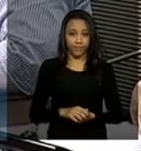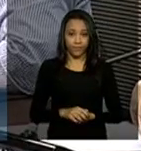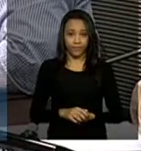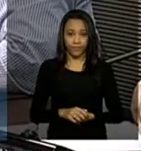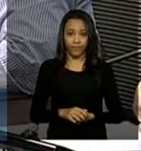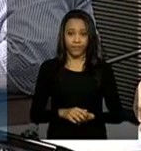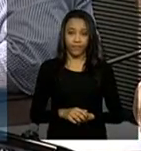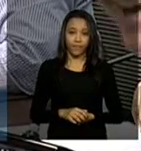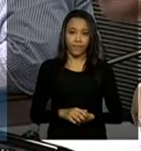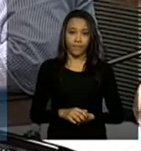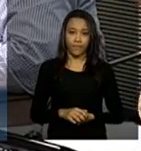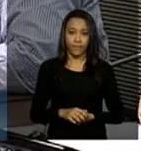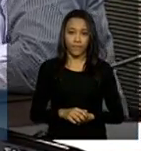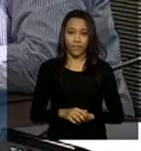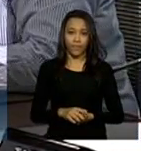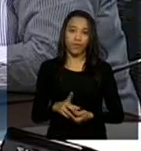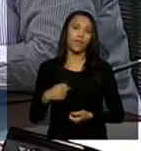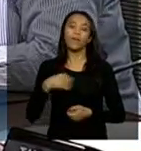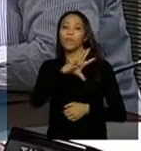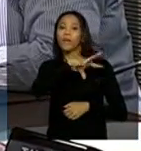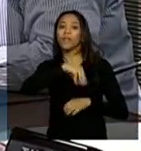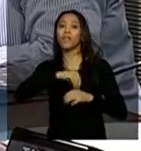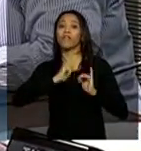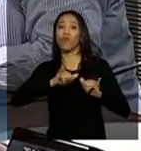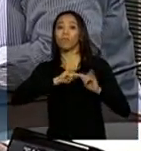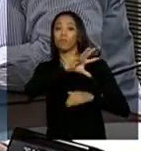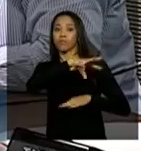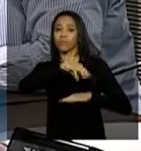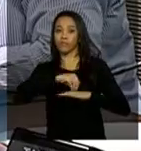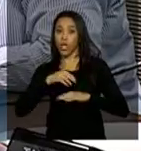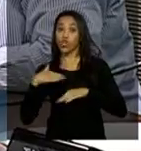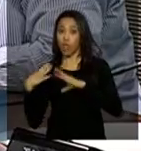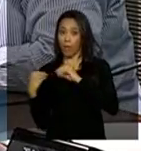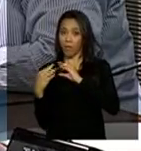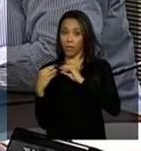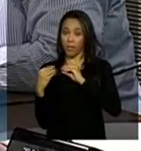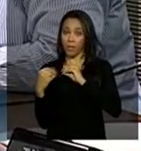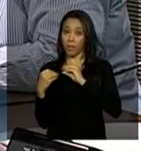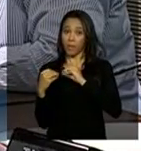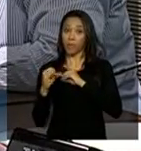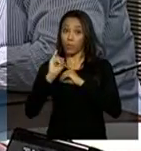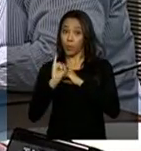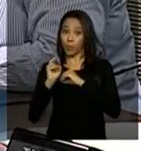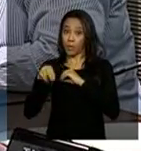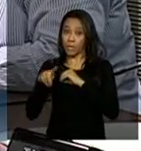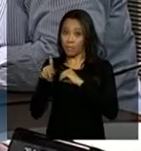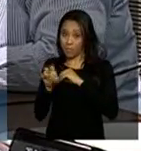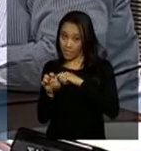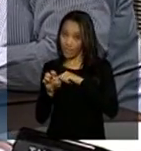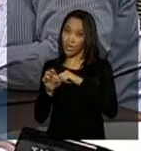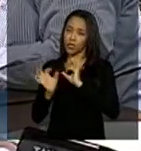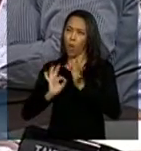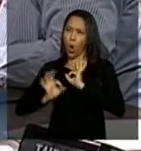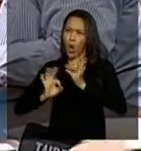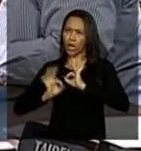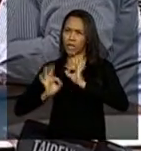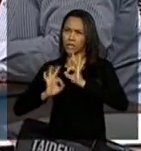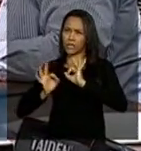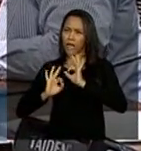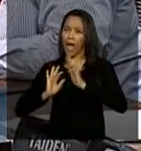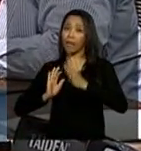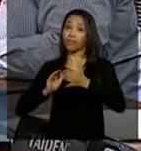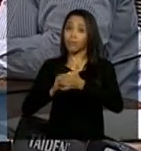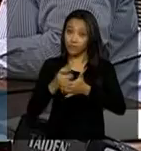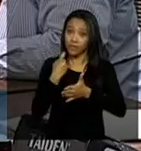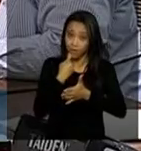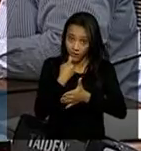Mas não, eu sei. Eu estou com a informação, eu falei com o diretor do INPE agora, disse que estão virando lá para ver se. Até sexta-feira. Até